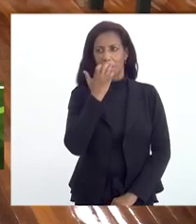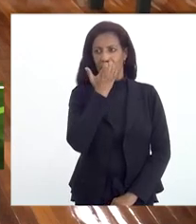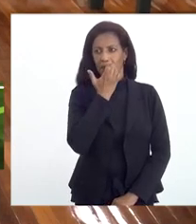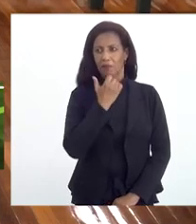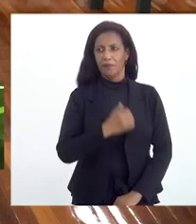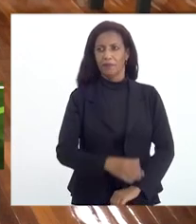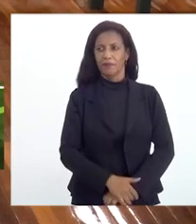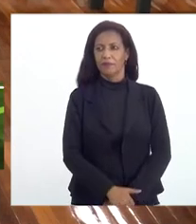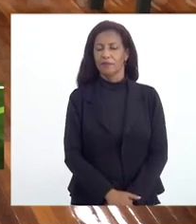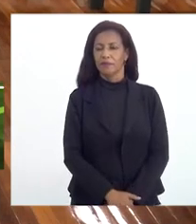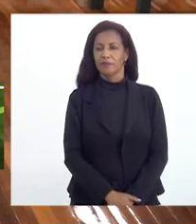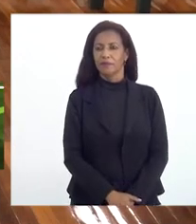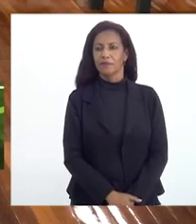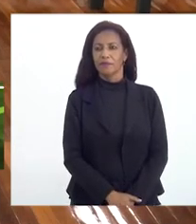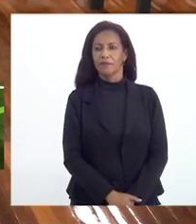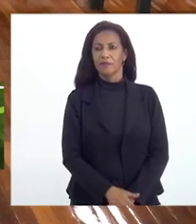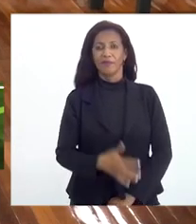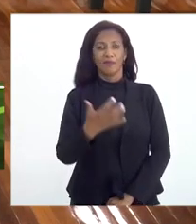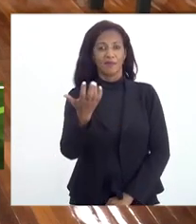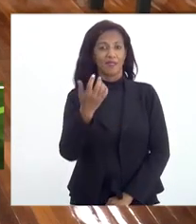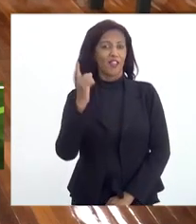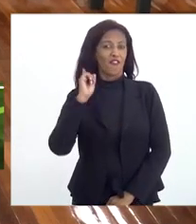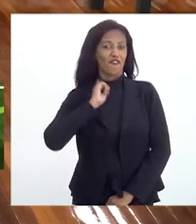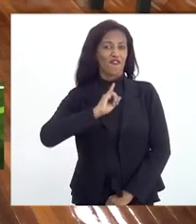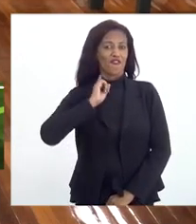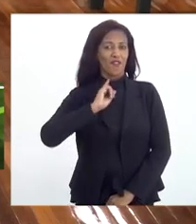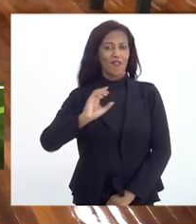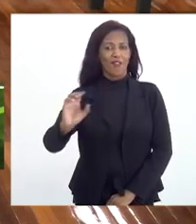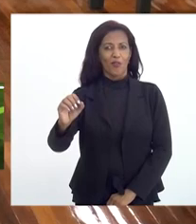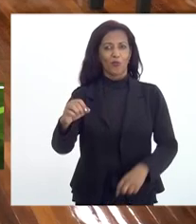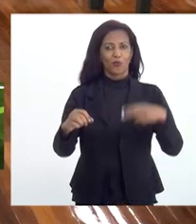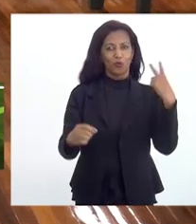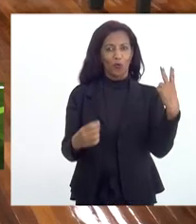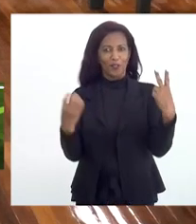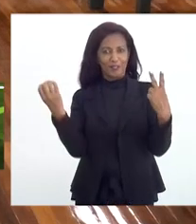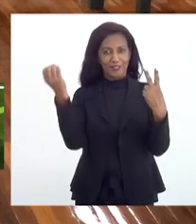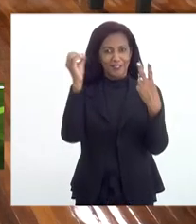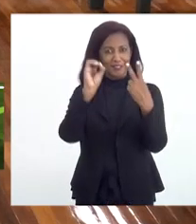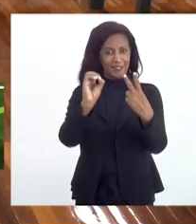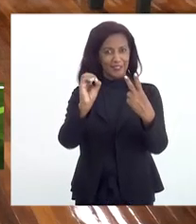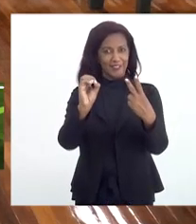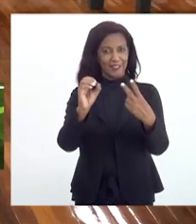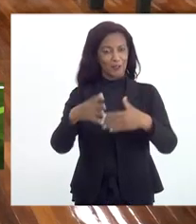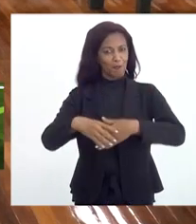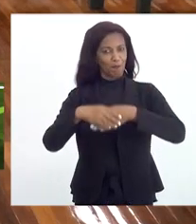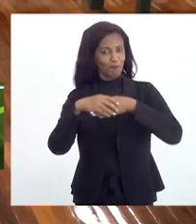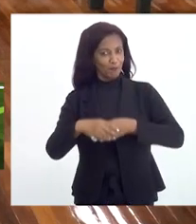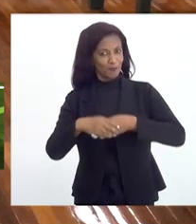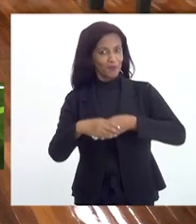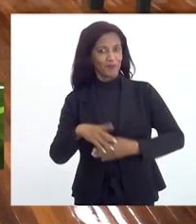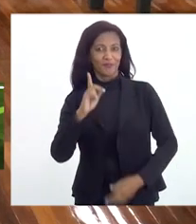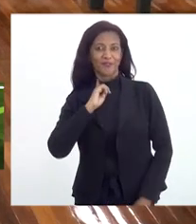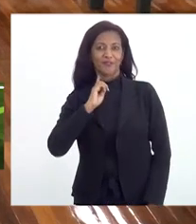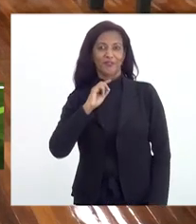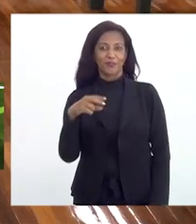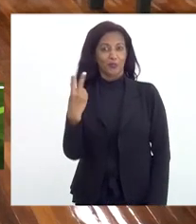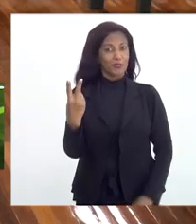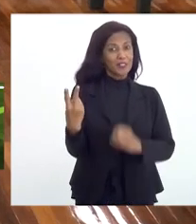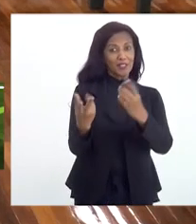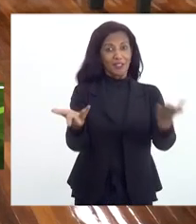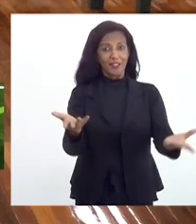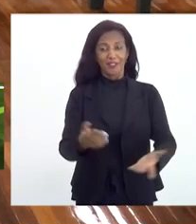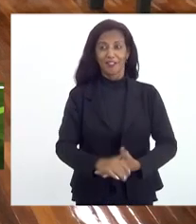Gelo, saudar os rubro-negros 2 a 0. Saudar? Os rubro-negros 2 a 0.